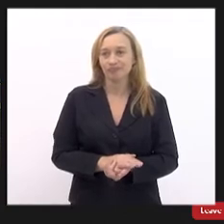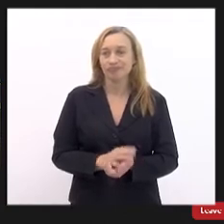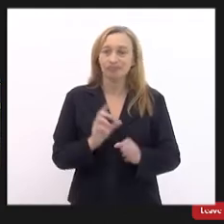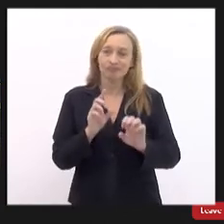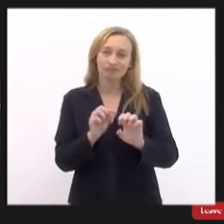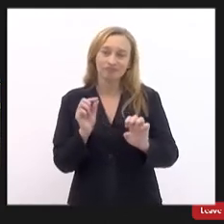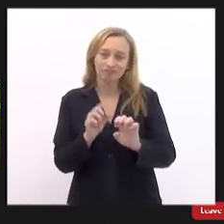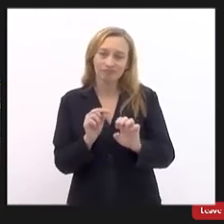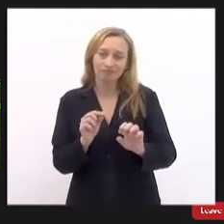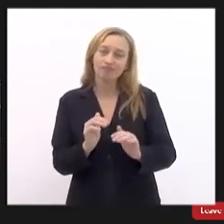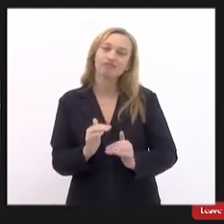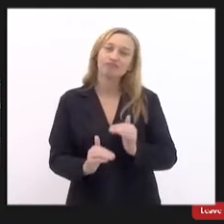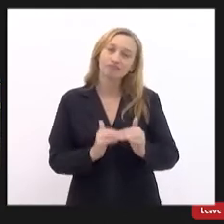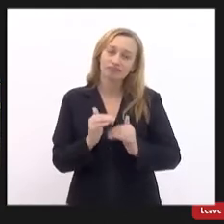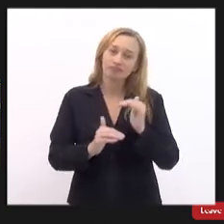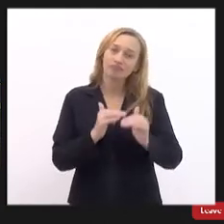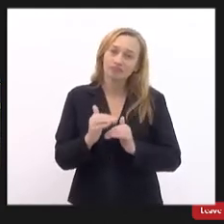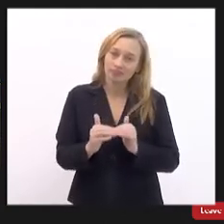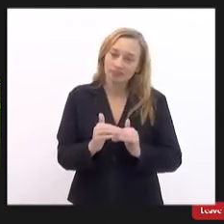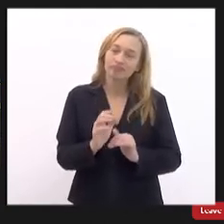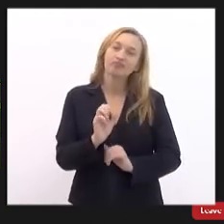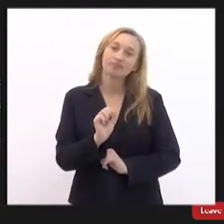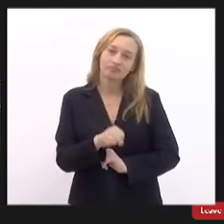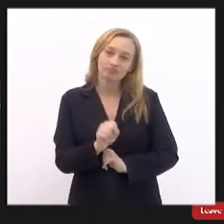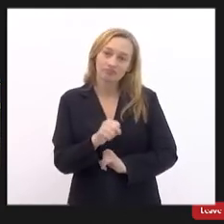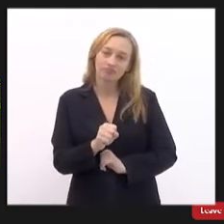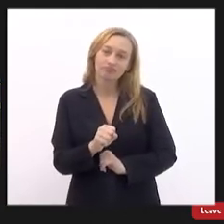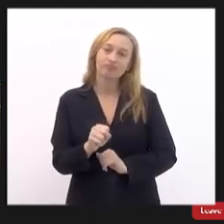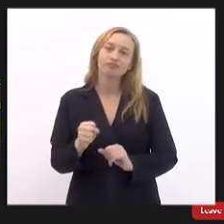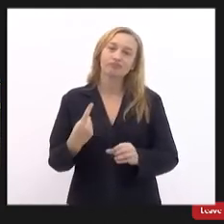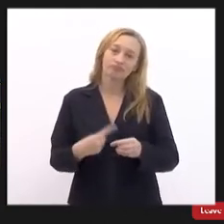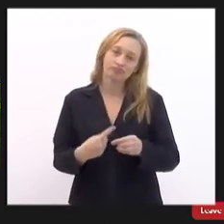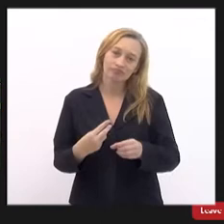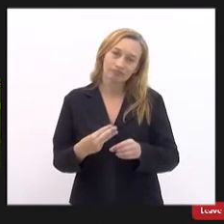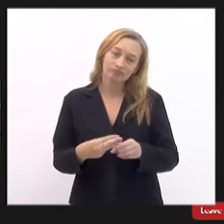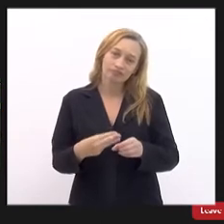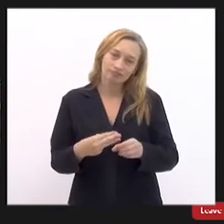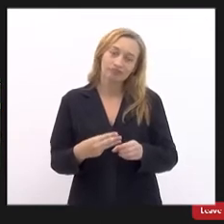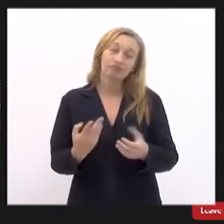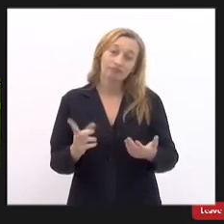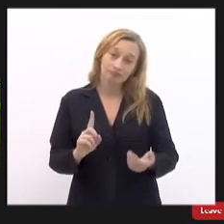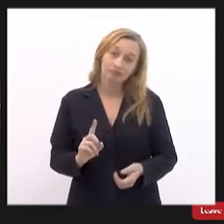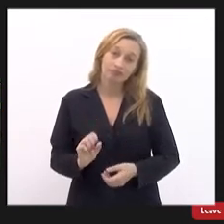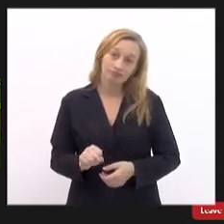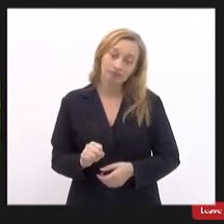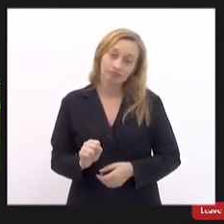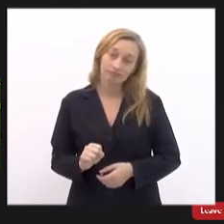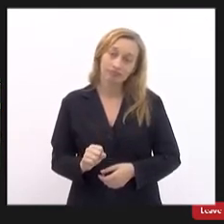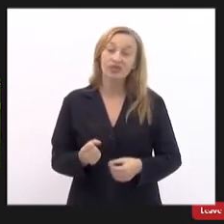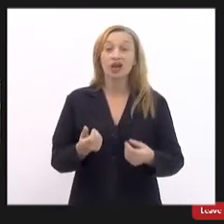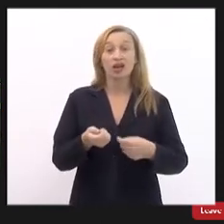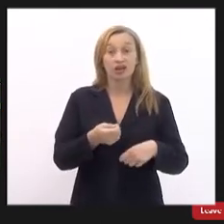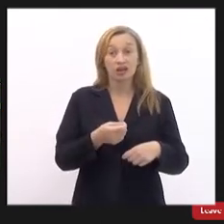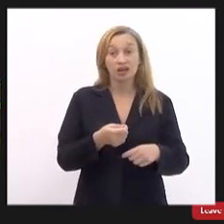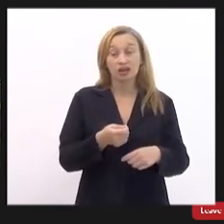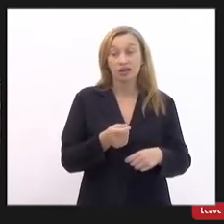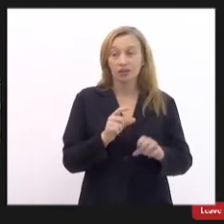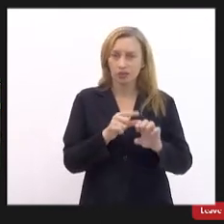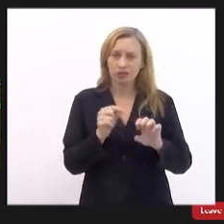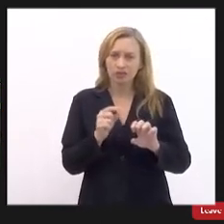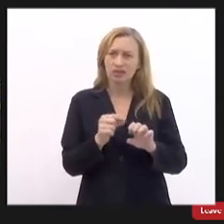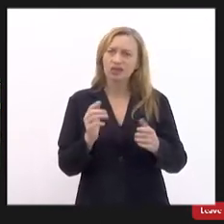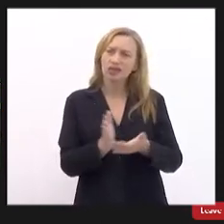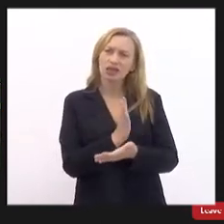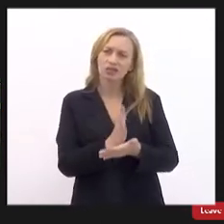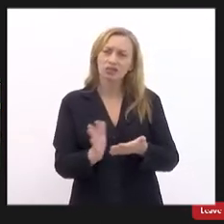que movimentam sim seus municípios, né? Empreendimentos esses que por muitas